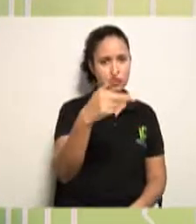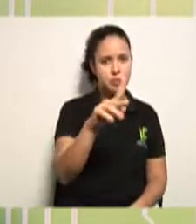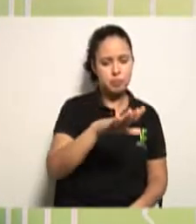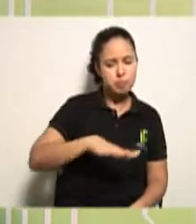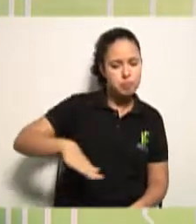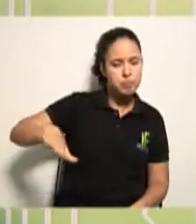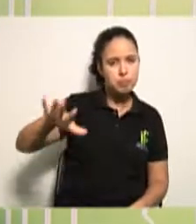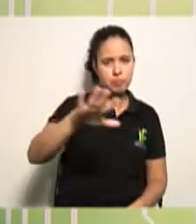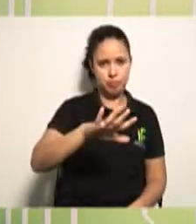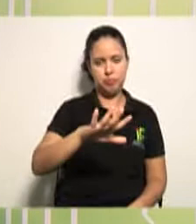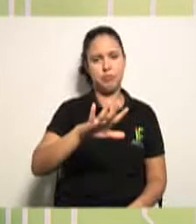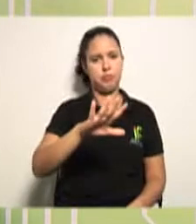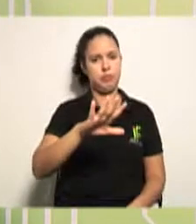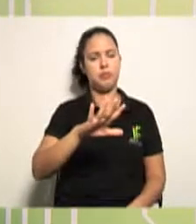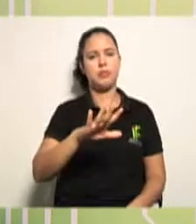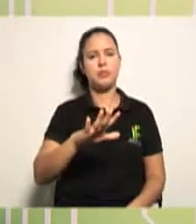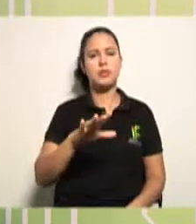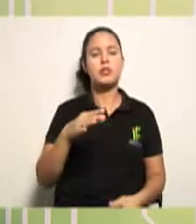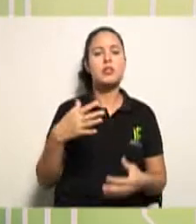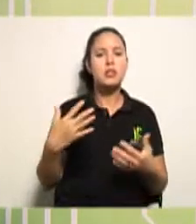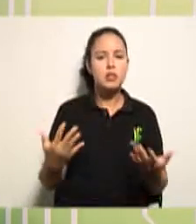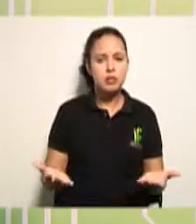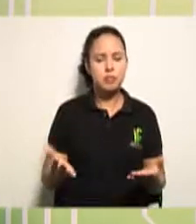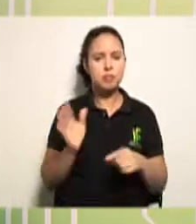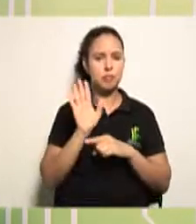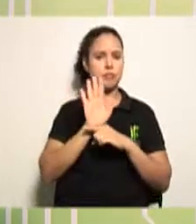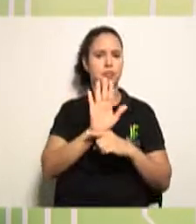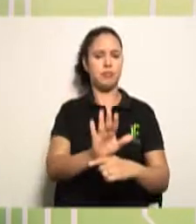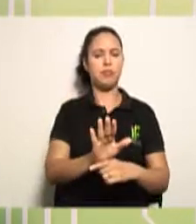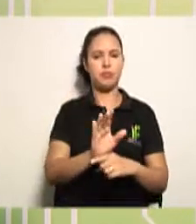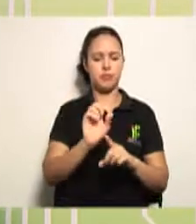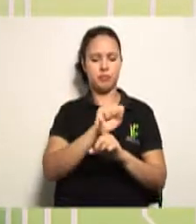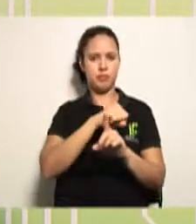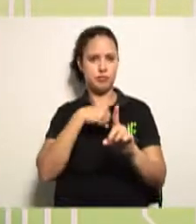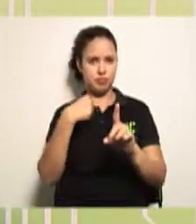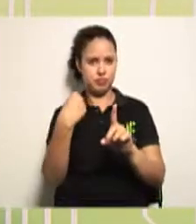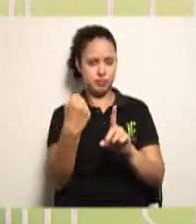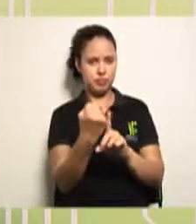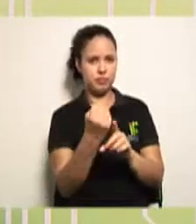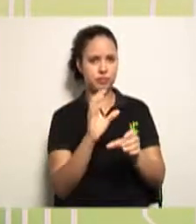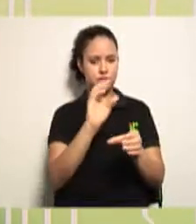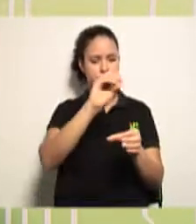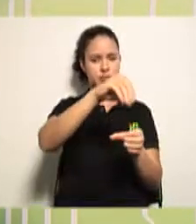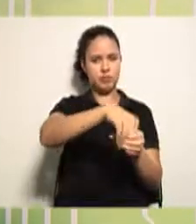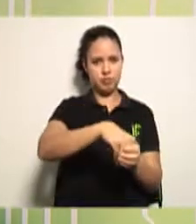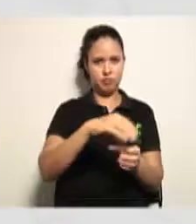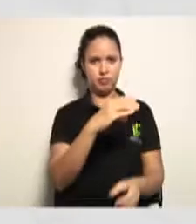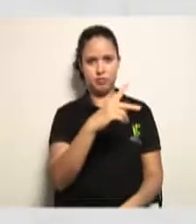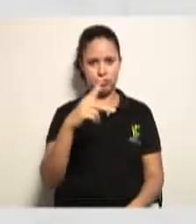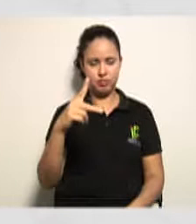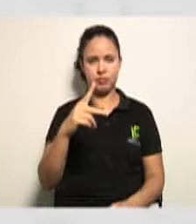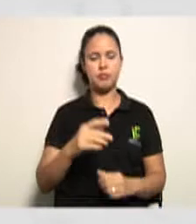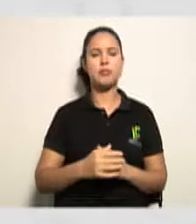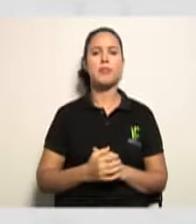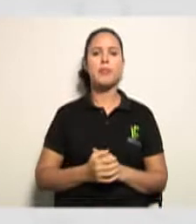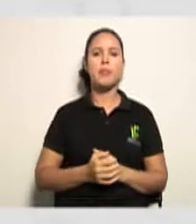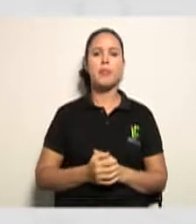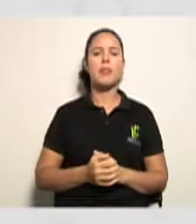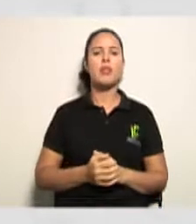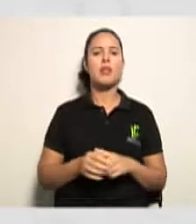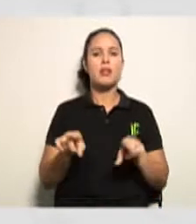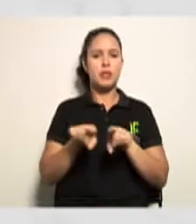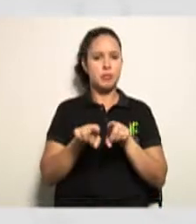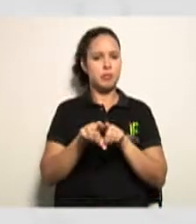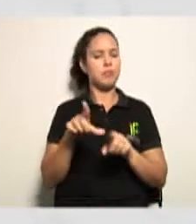que colabore efetivamente na sociedade onde a cooperativa está inserida. Então, Ainda temos